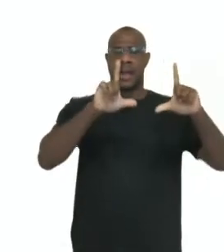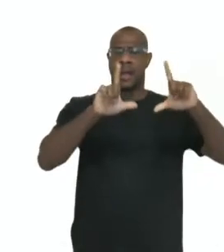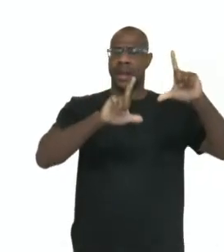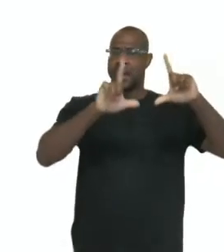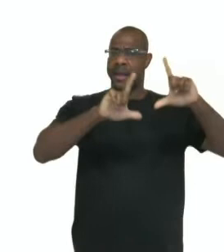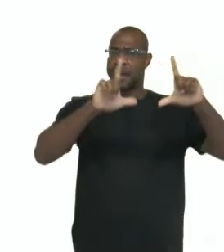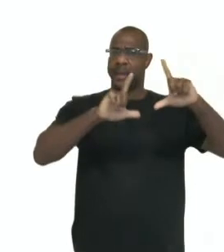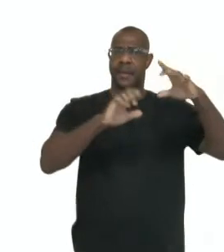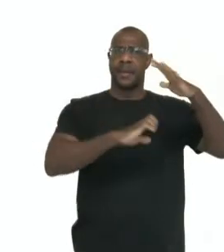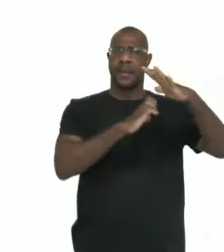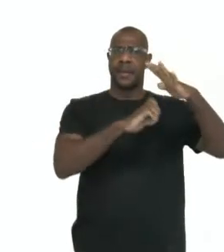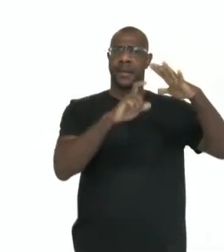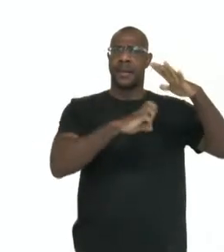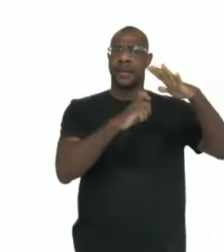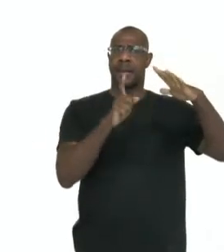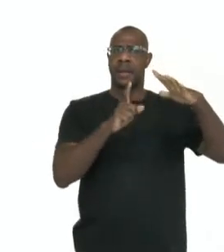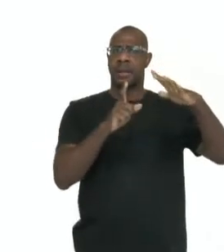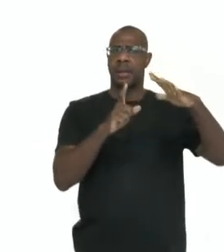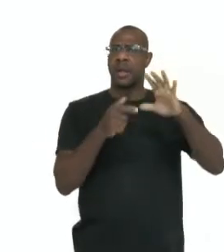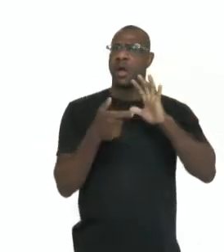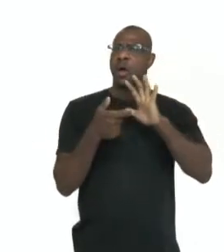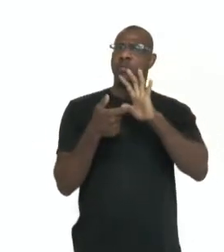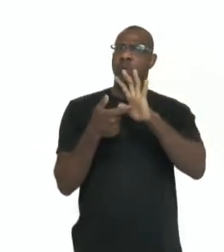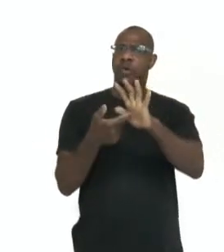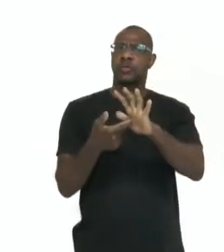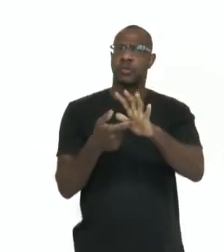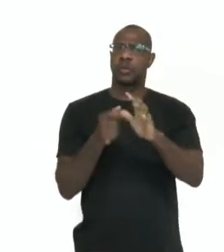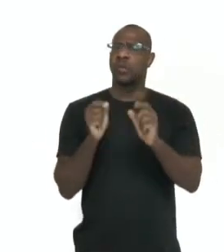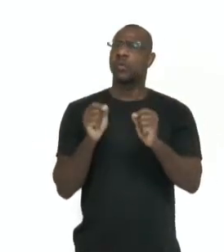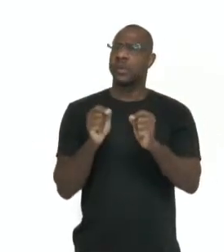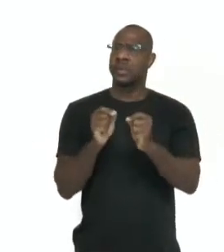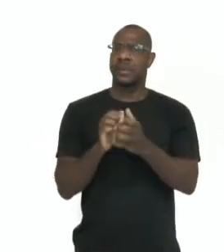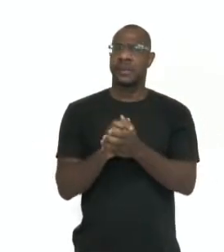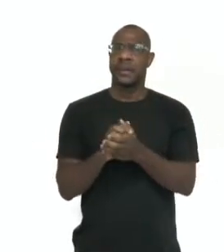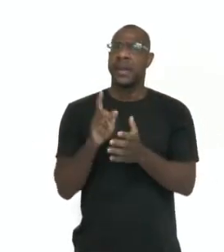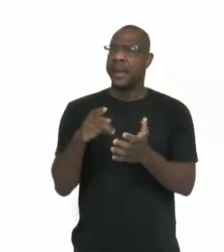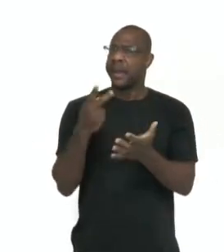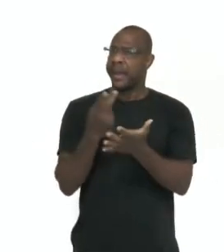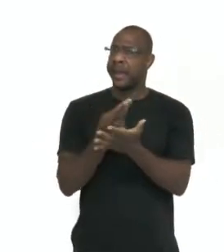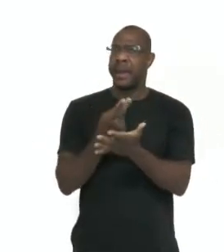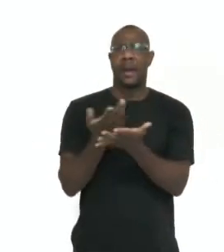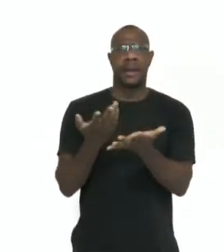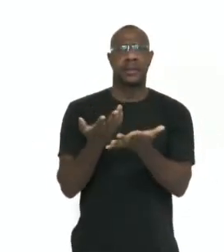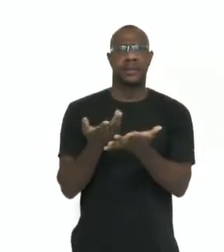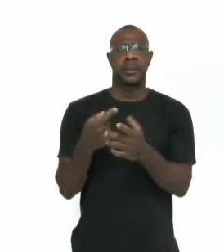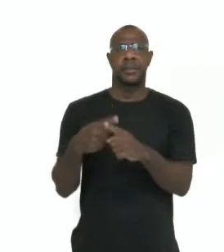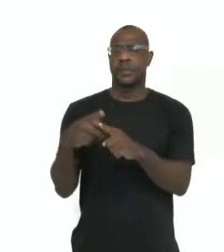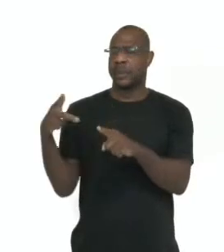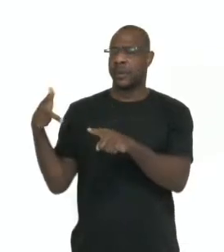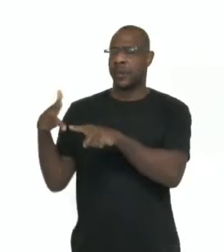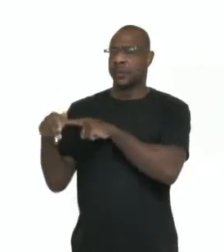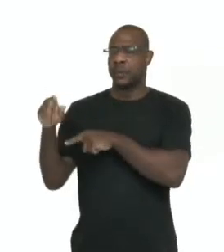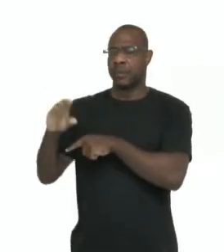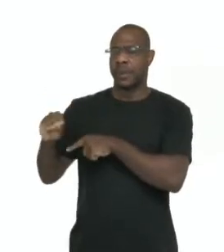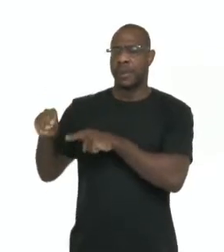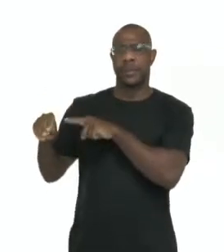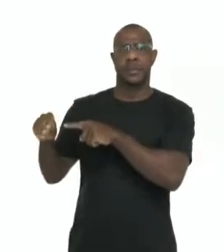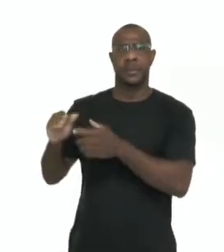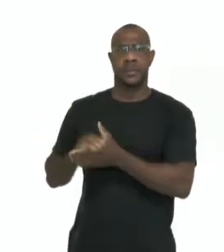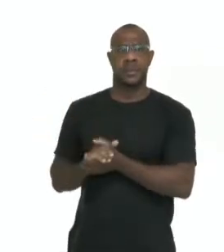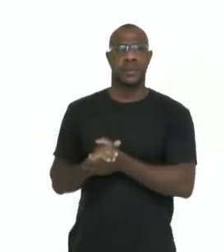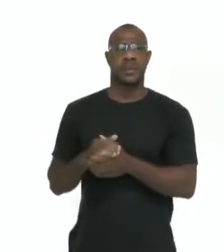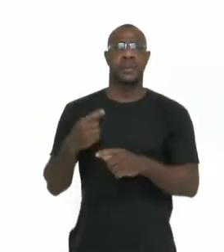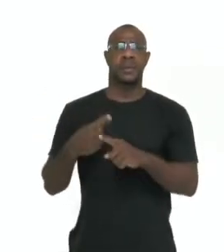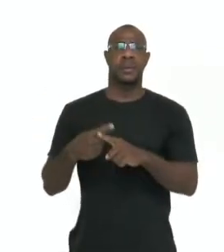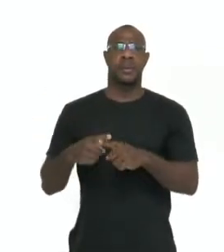Sport TV demonstrou imparcialidade ao cortar a fala do jogador? A resposta é não, né? O áudio do